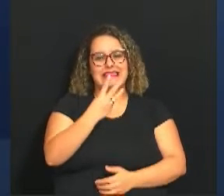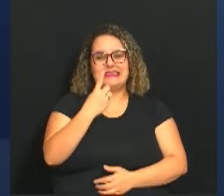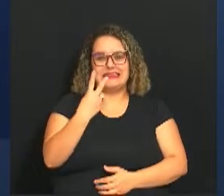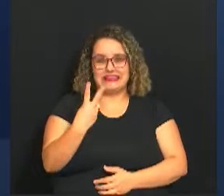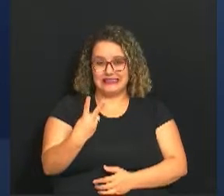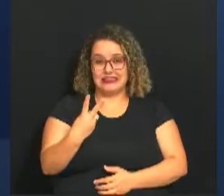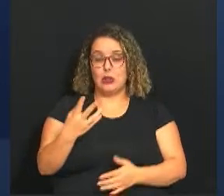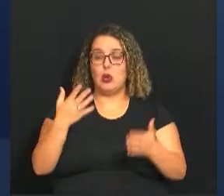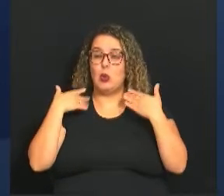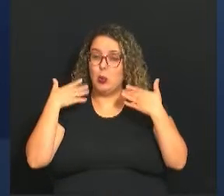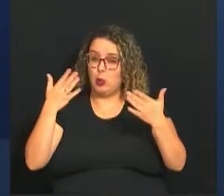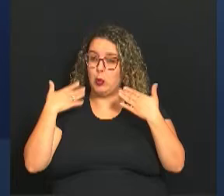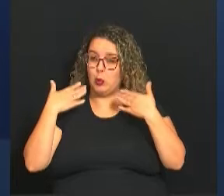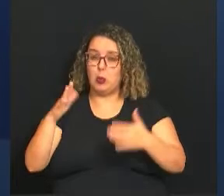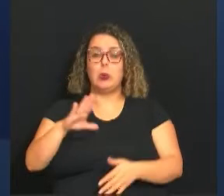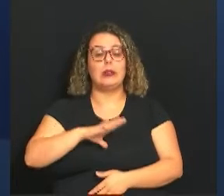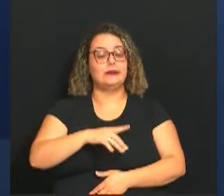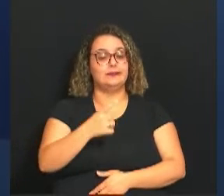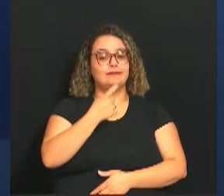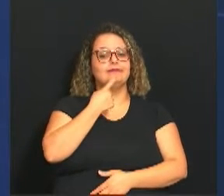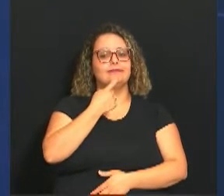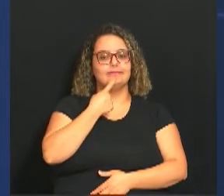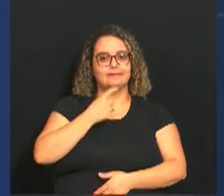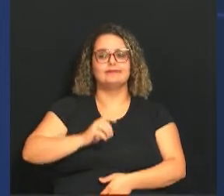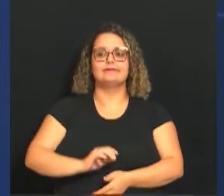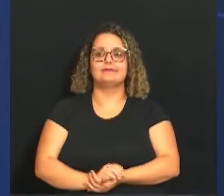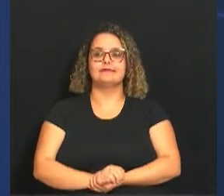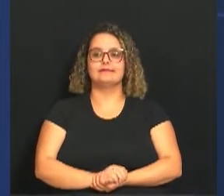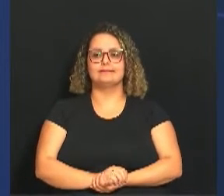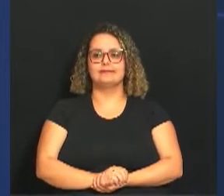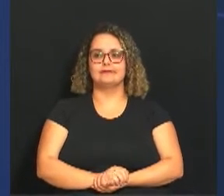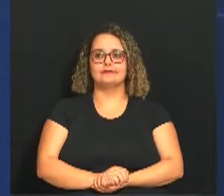graus aqui na cidade de Campinas.